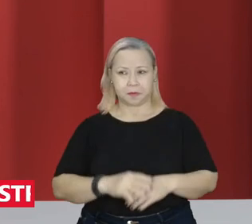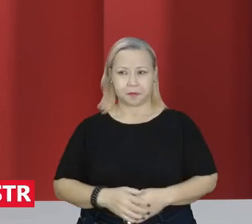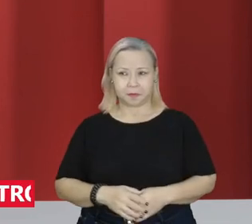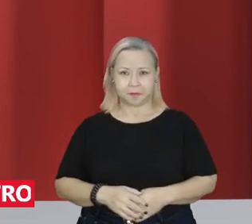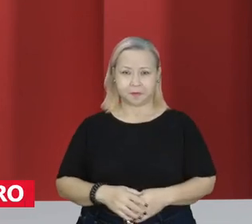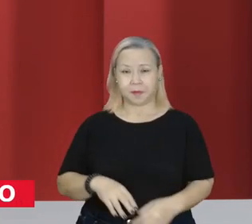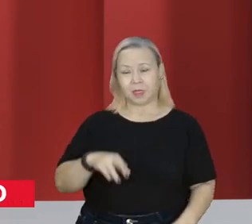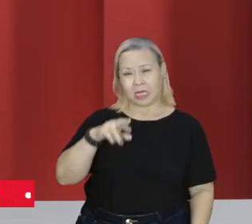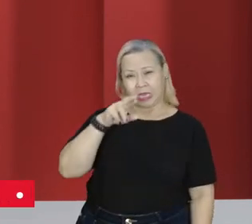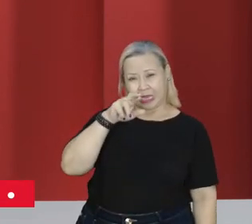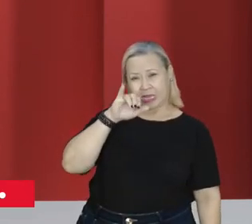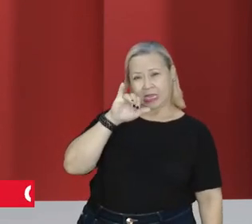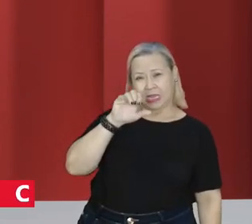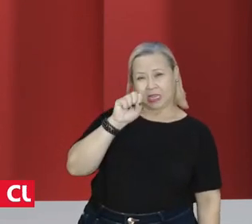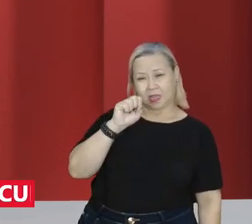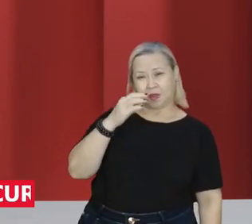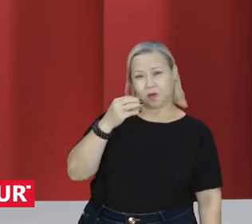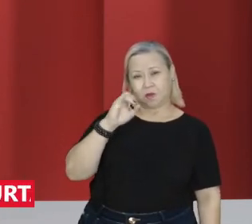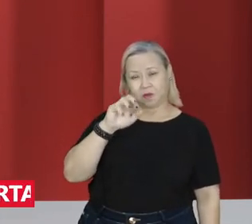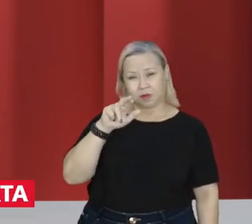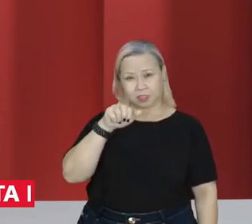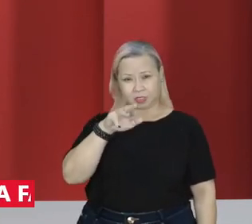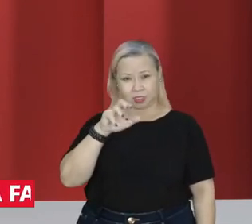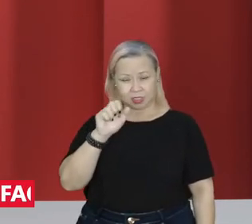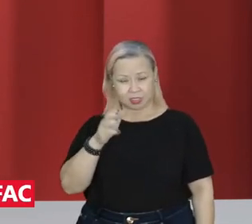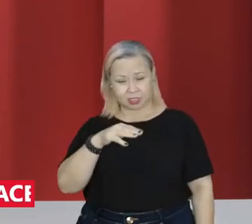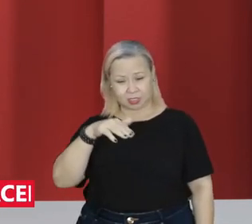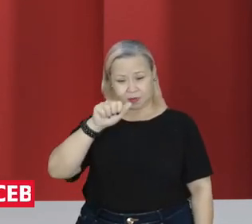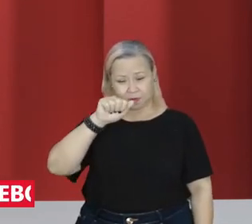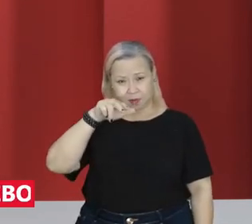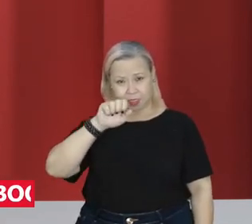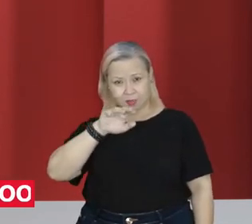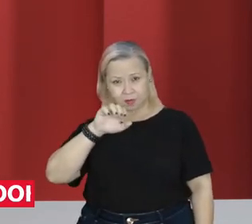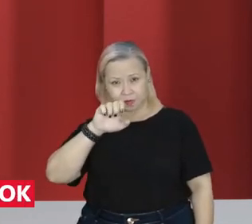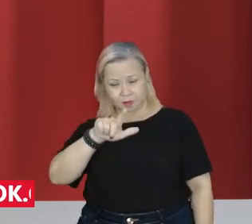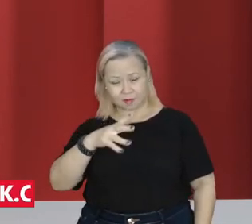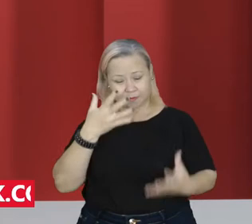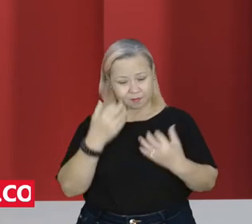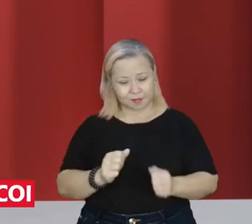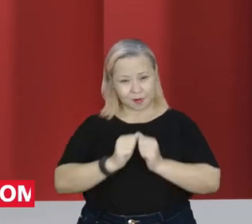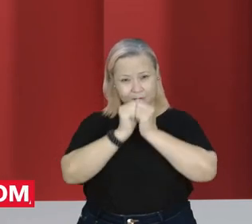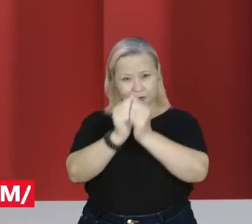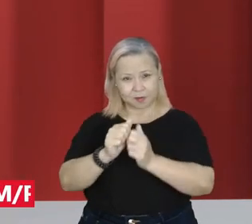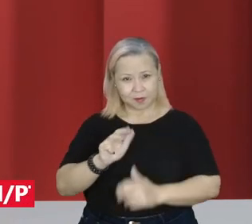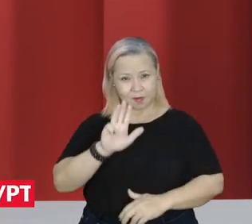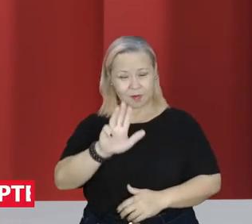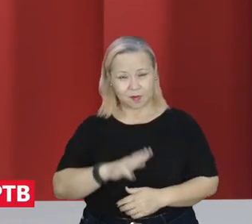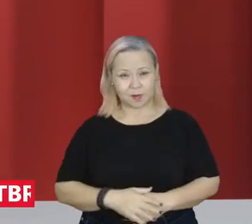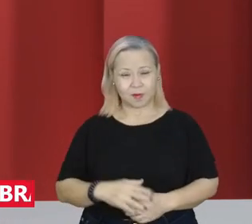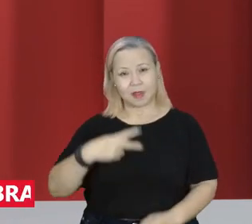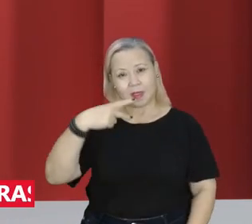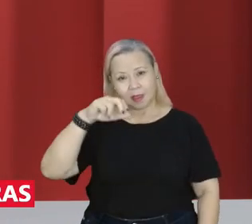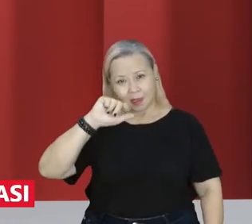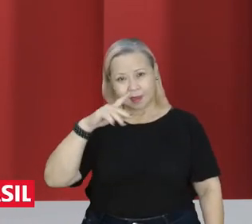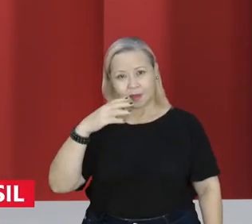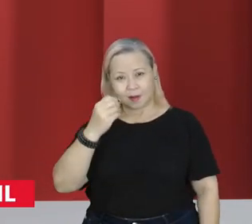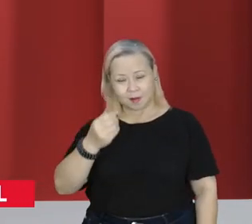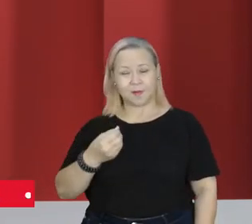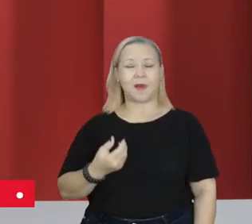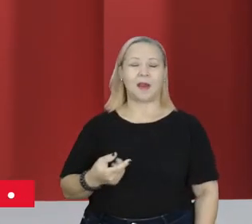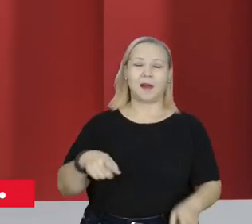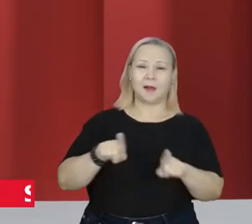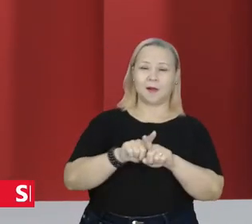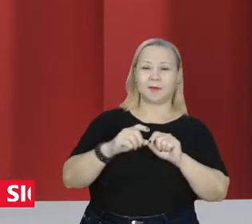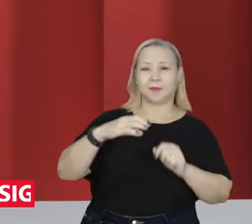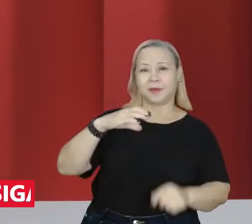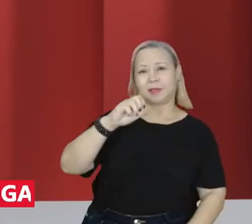Hilstini, eu acho que é isso. Manuel, vamos juntos de Lula. Paulo Carvalho, de Corumbá, que também deixou